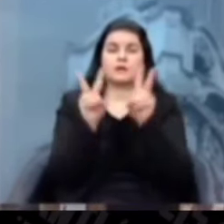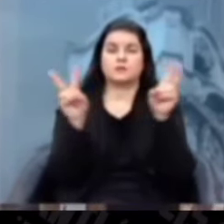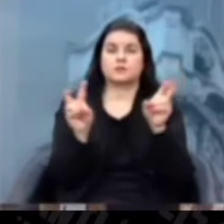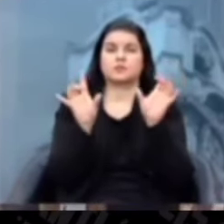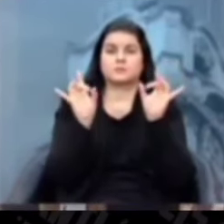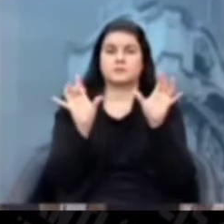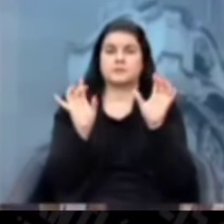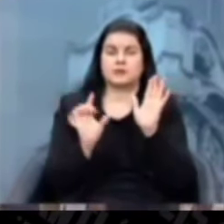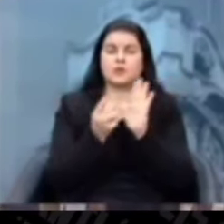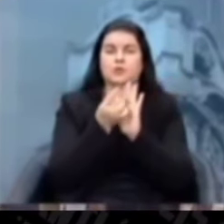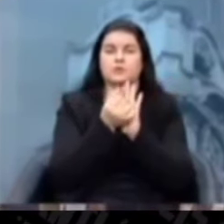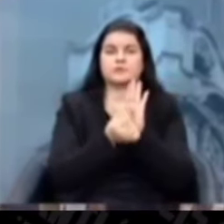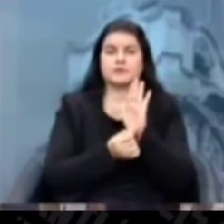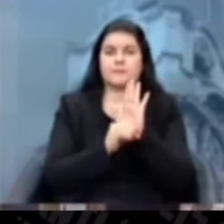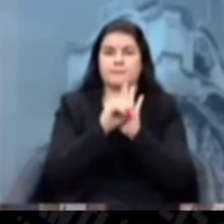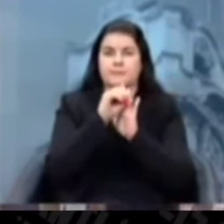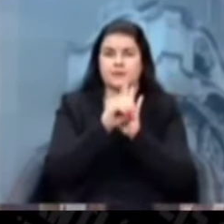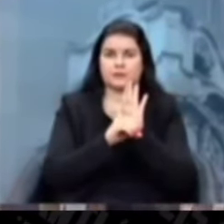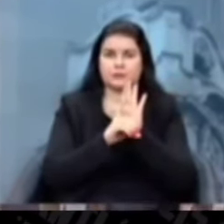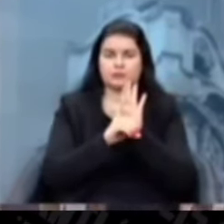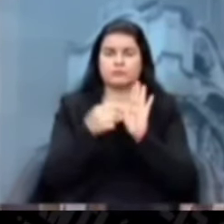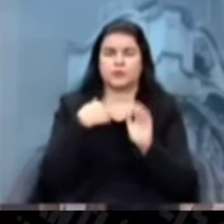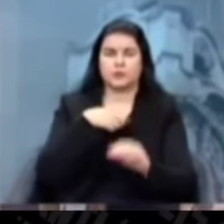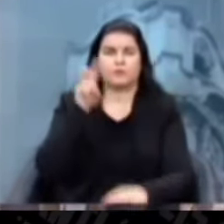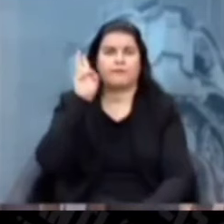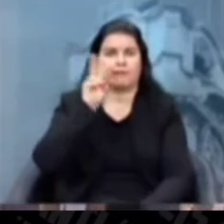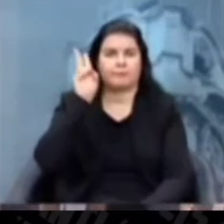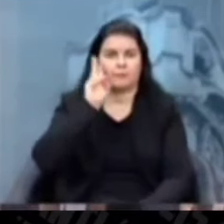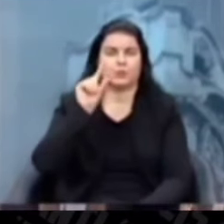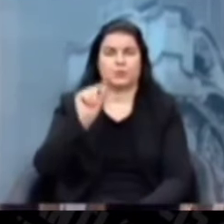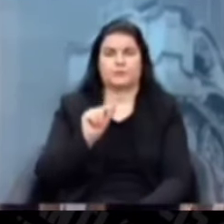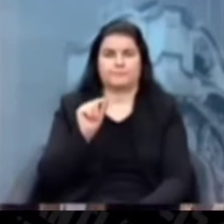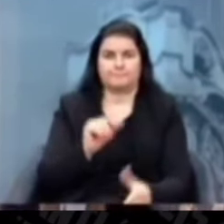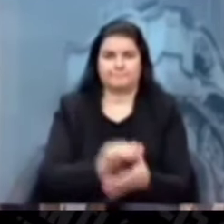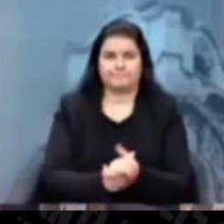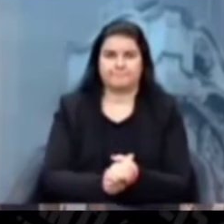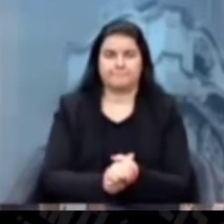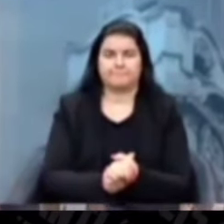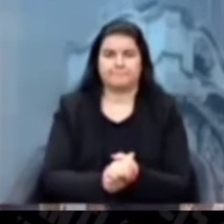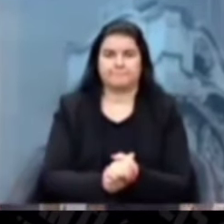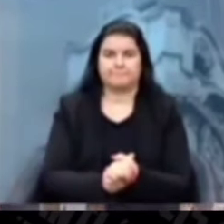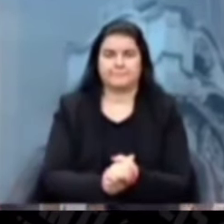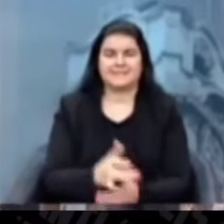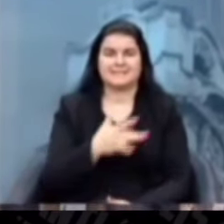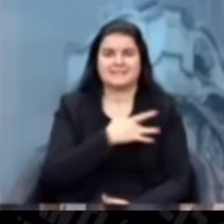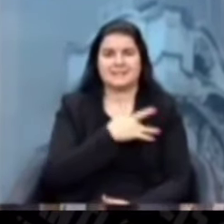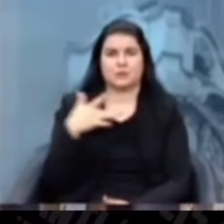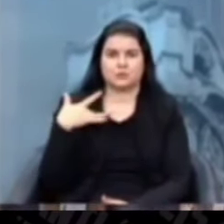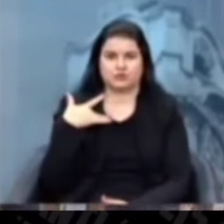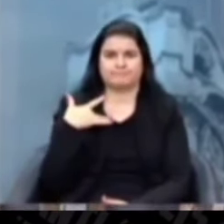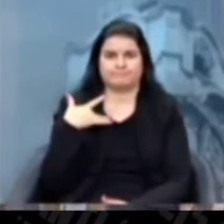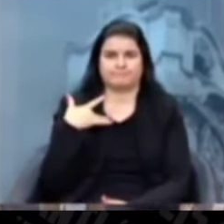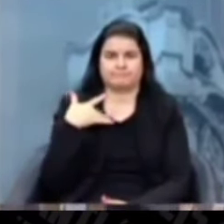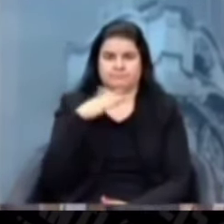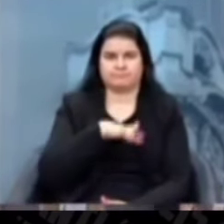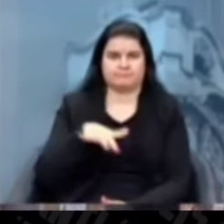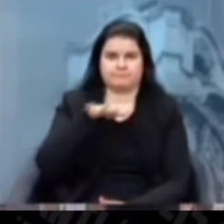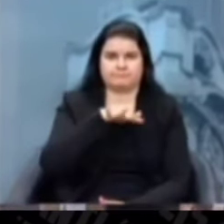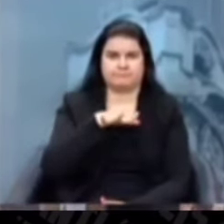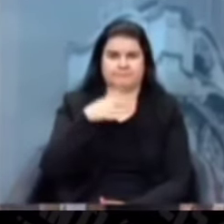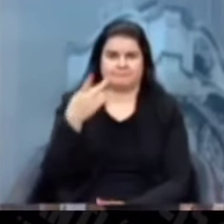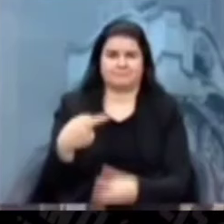orçamento. E eu lembro que a saúde da nossa cidade passa